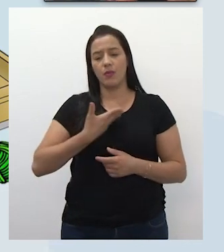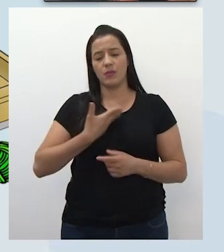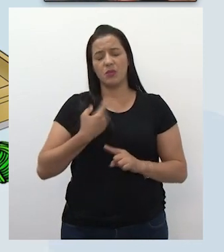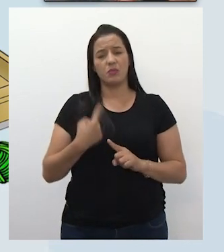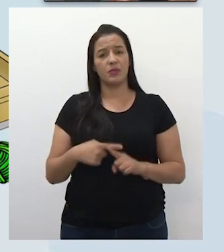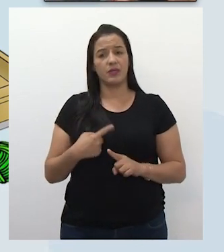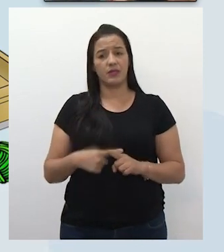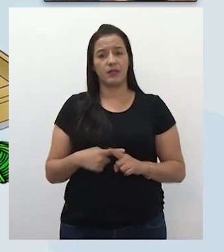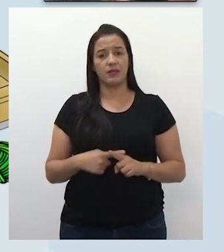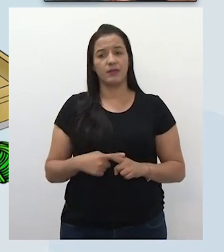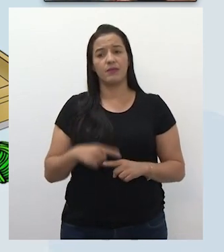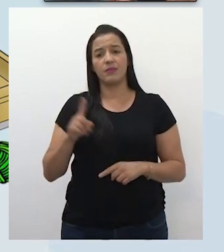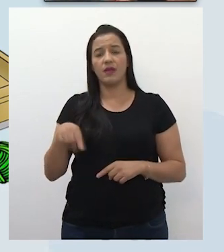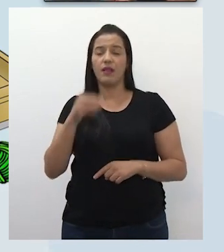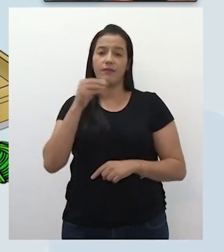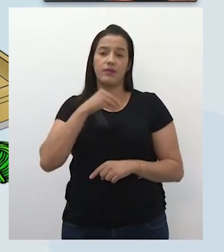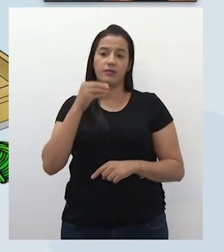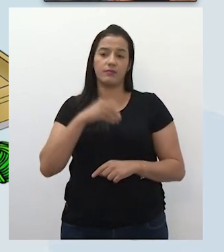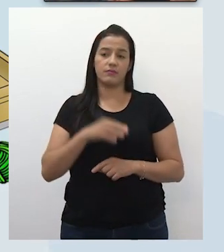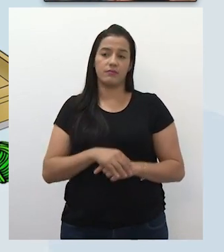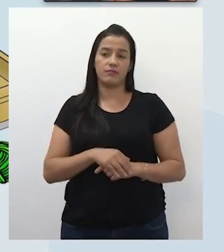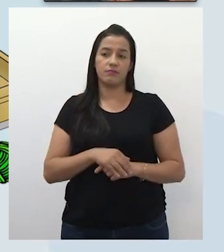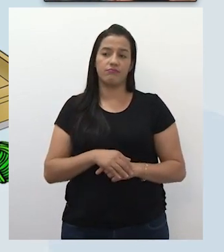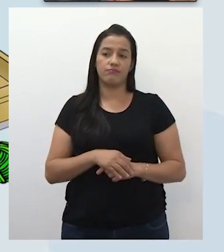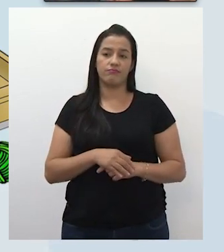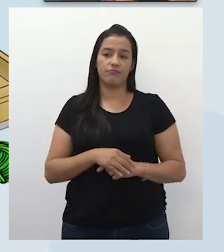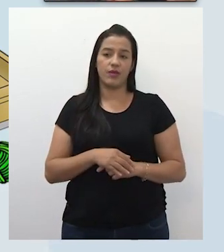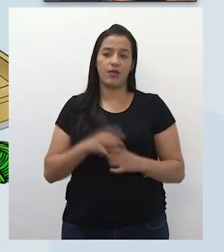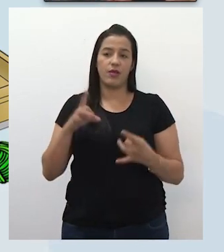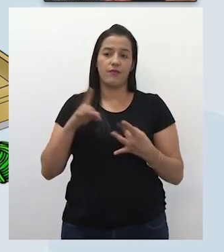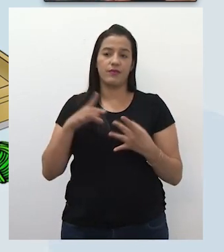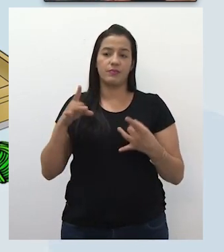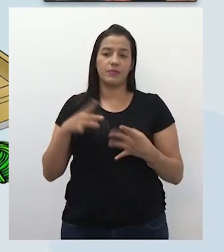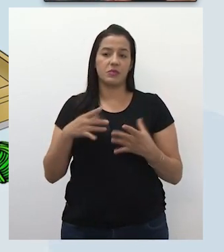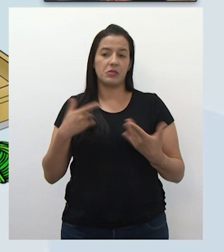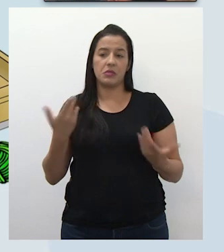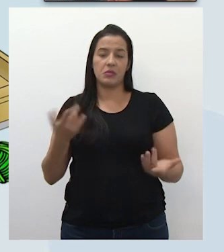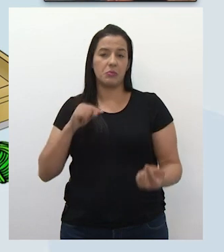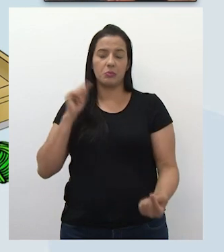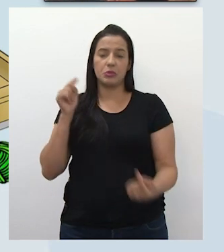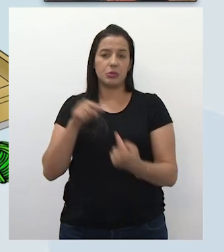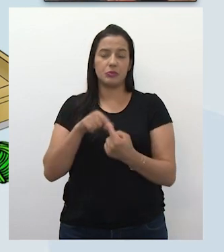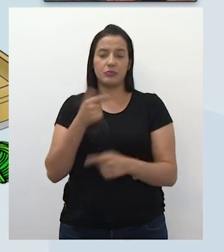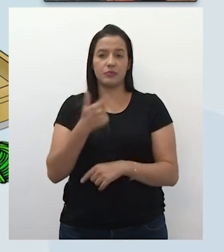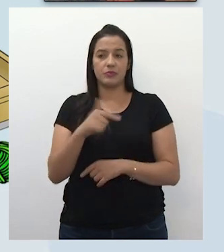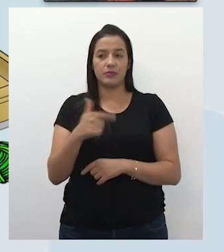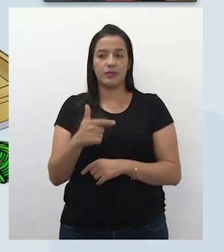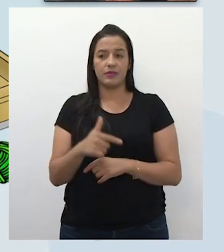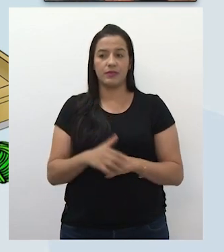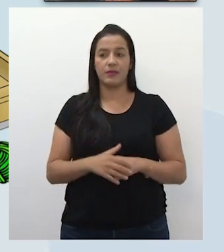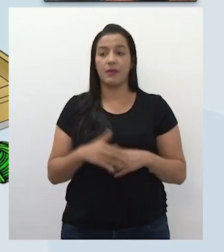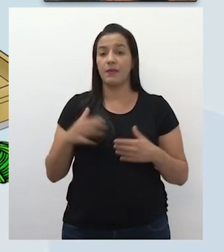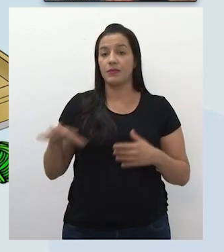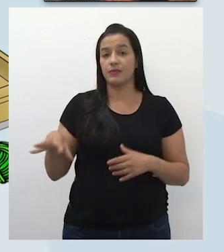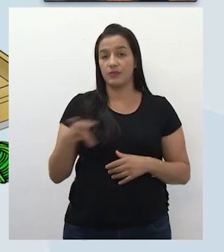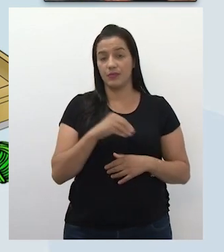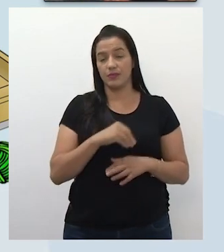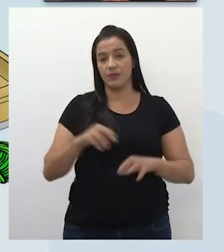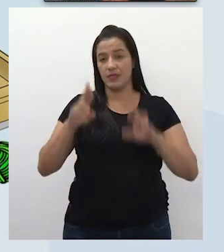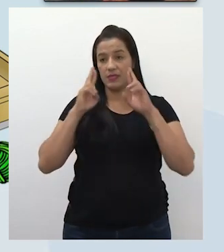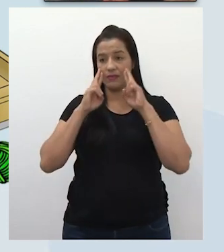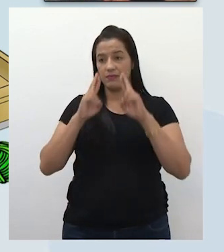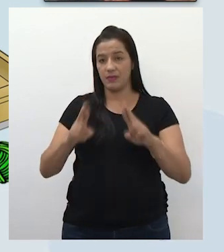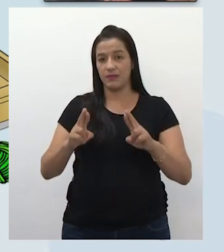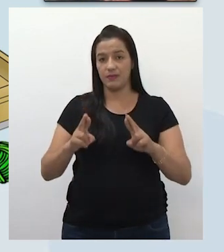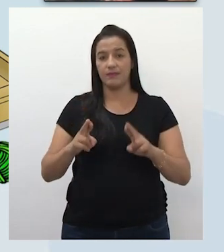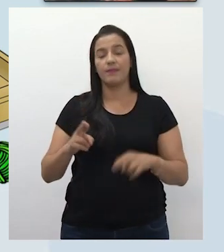insignificante? Porque ele é fraco, ele é vago, ele é sem propósito. E aí, colegas, com todo respeito,